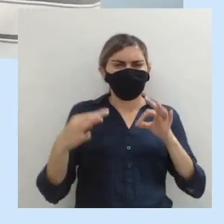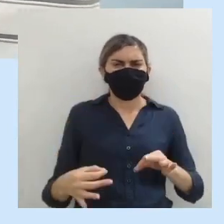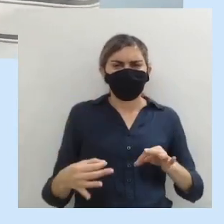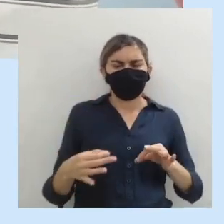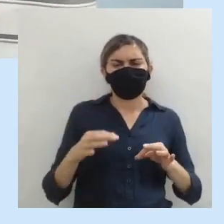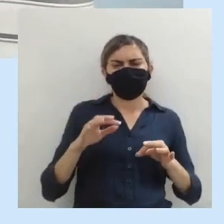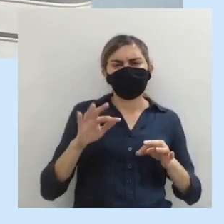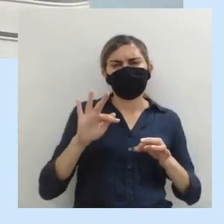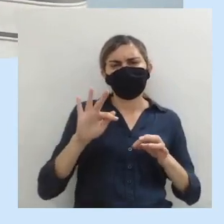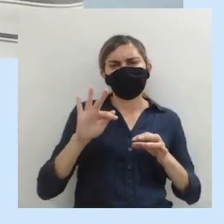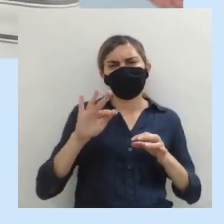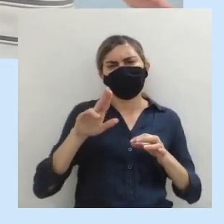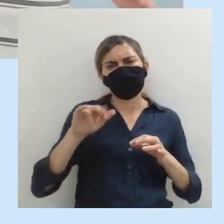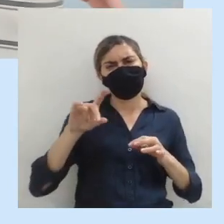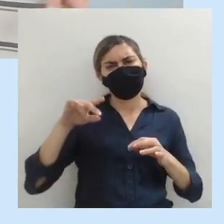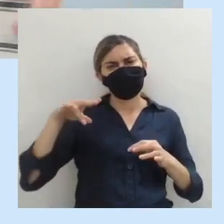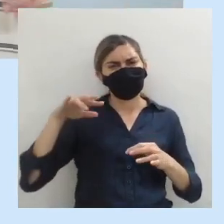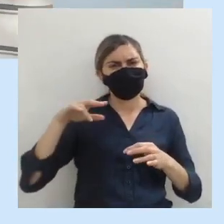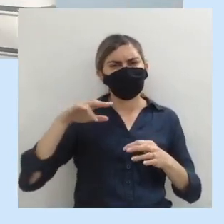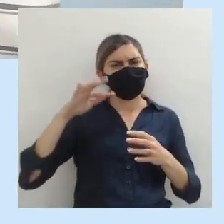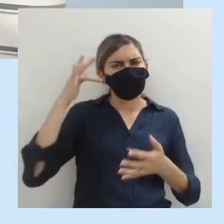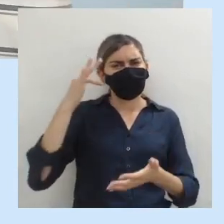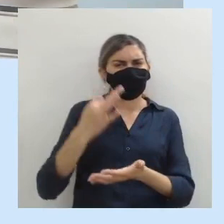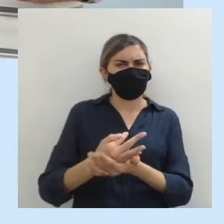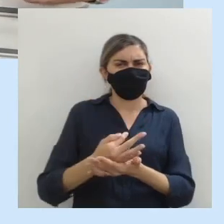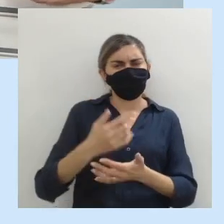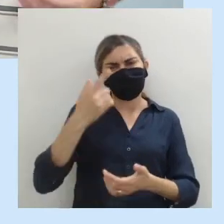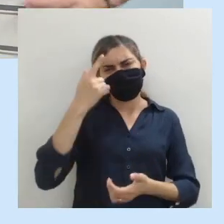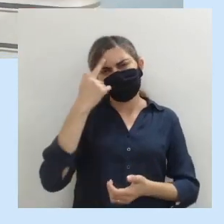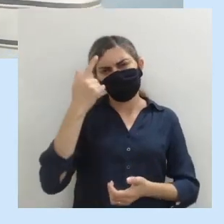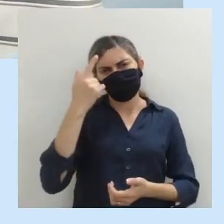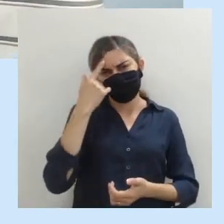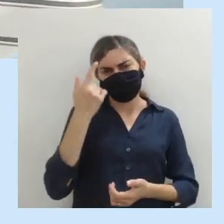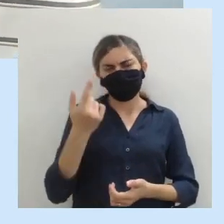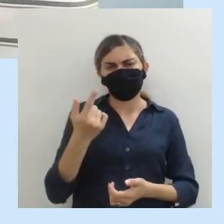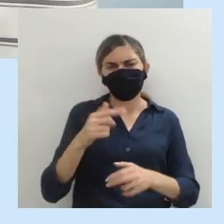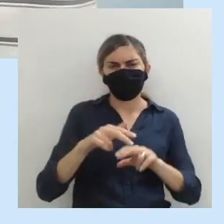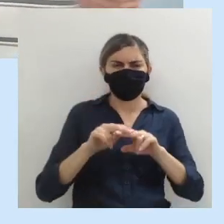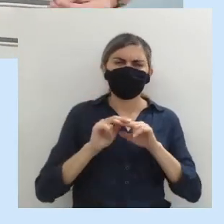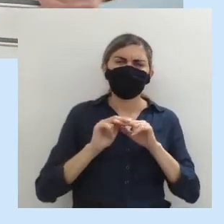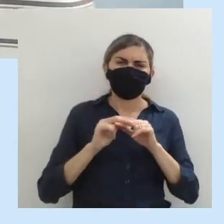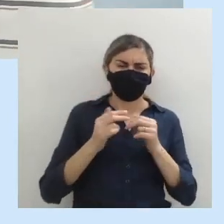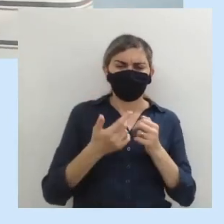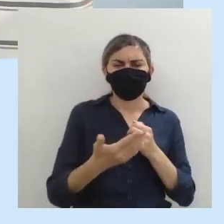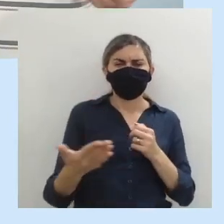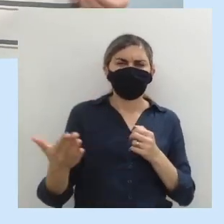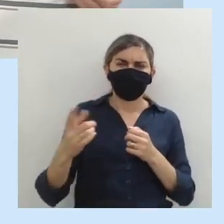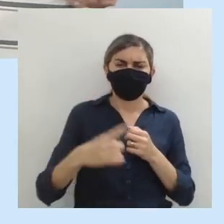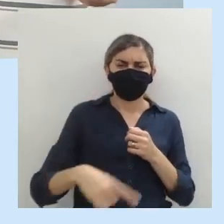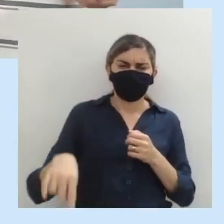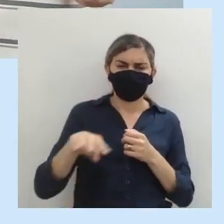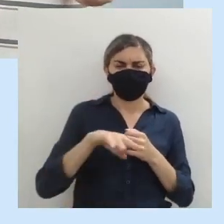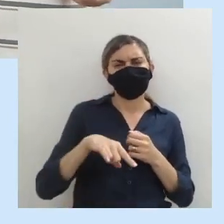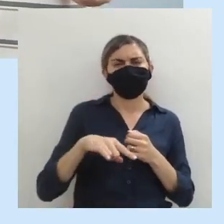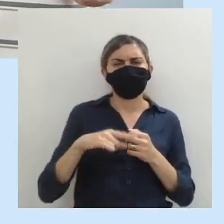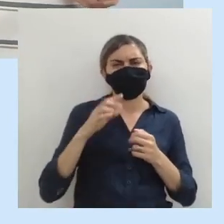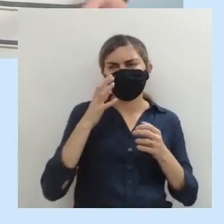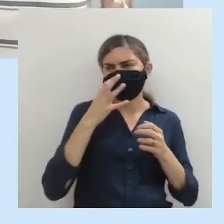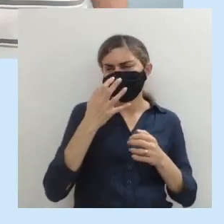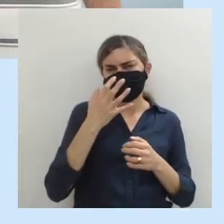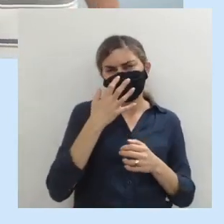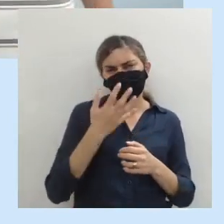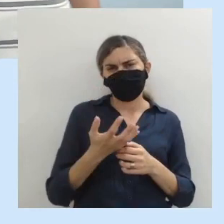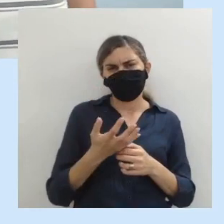de fundamentar a fé, certo? A razão. E é isso aí, são esses pontos que nós estamos